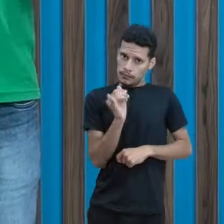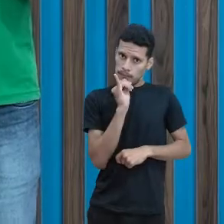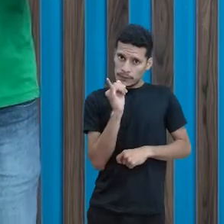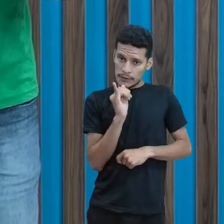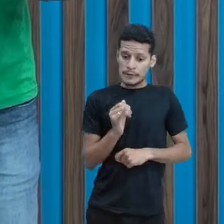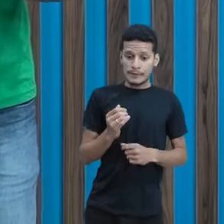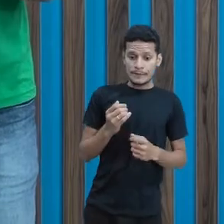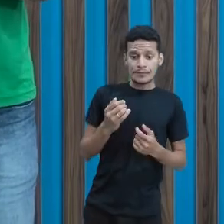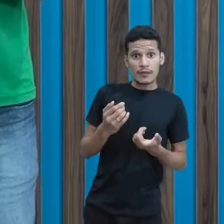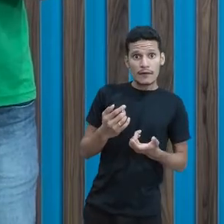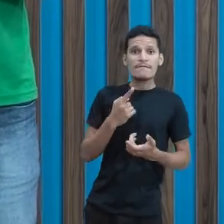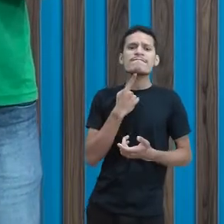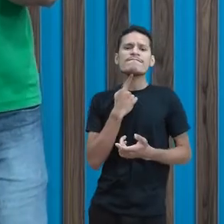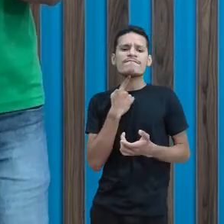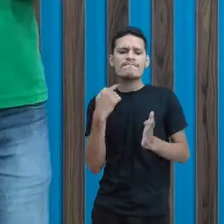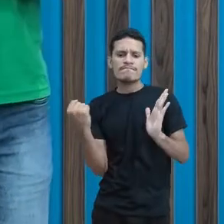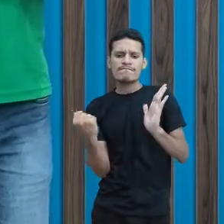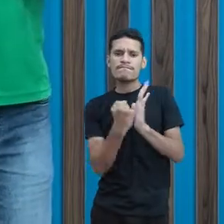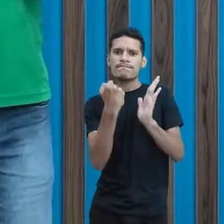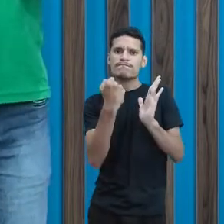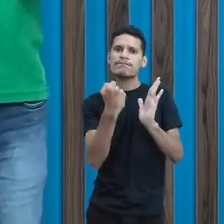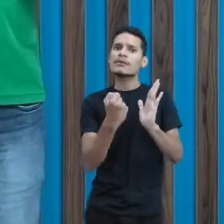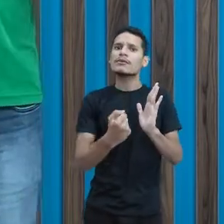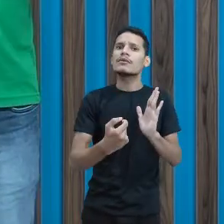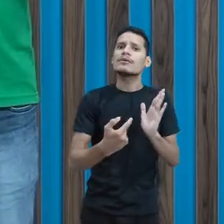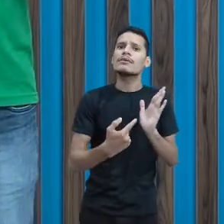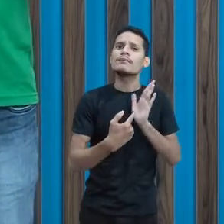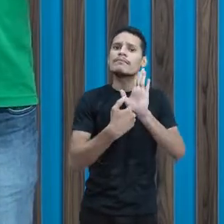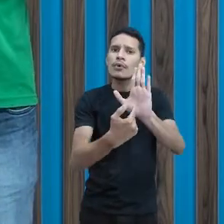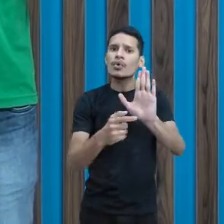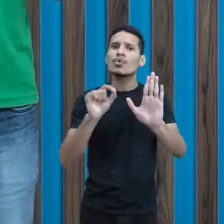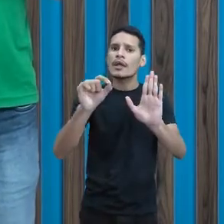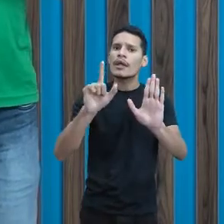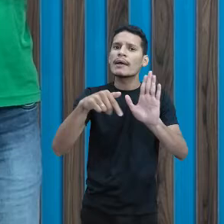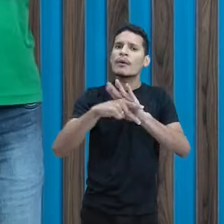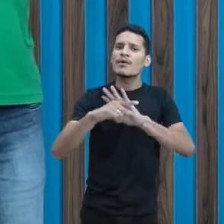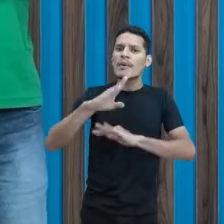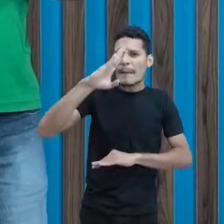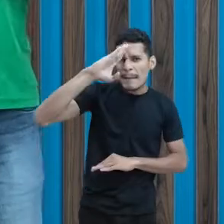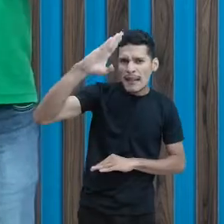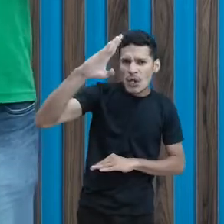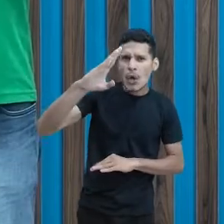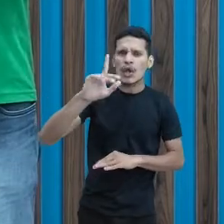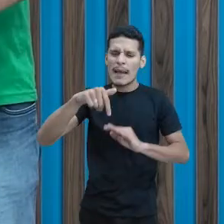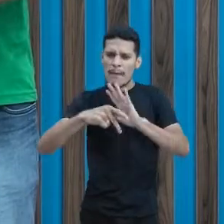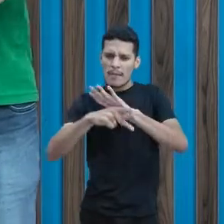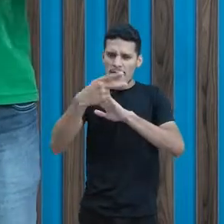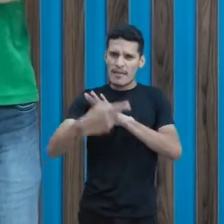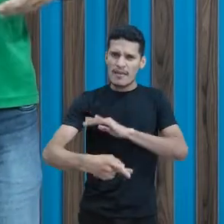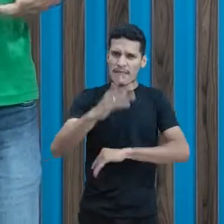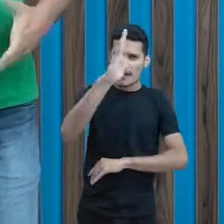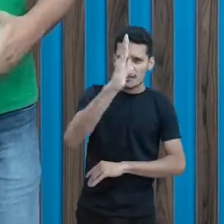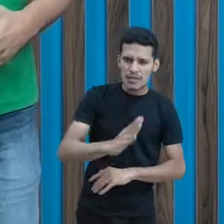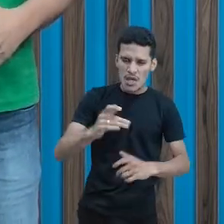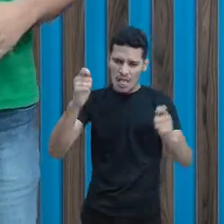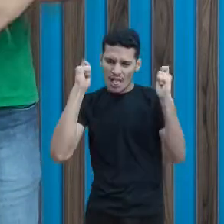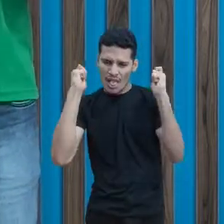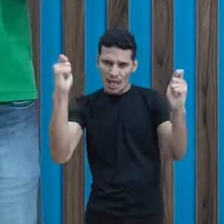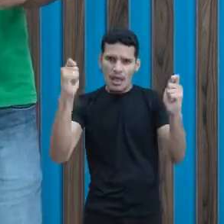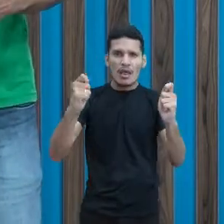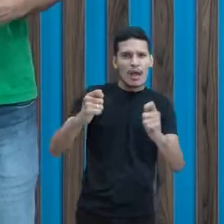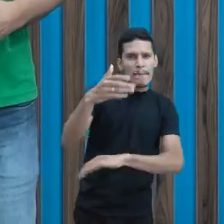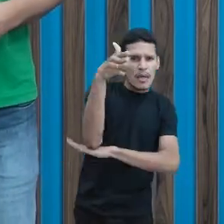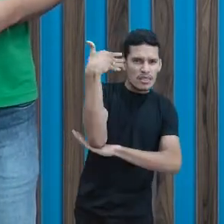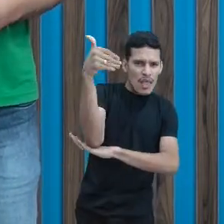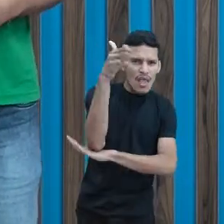uma intensidade que a princípio seria uma intensidade patriótica, né? Pela pátria, pelo Brasil, a bandeira,